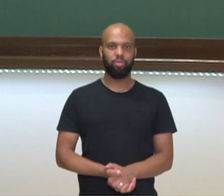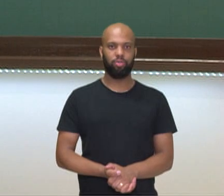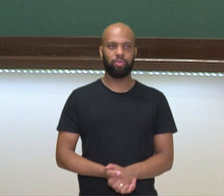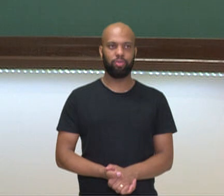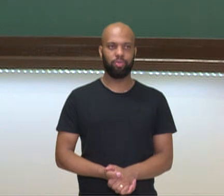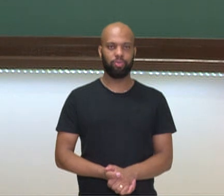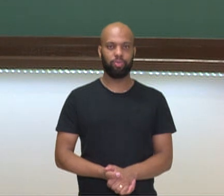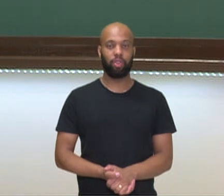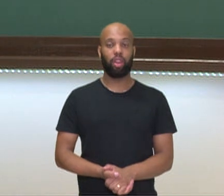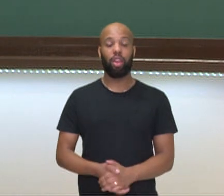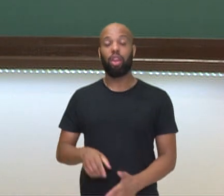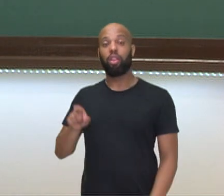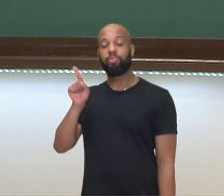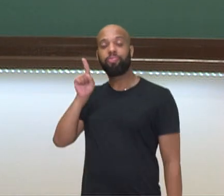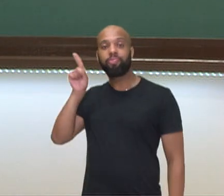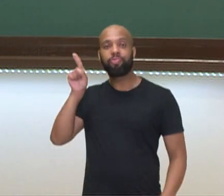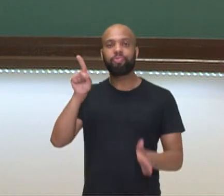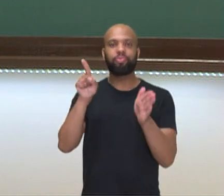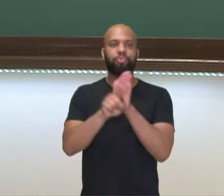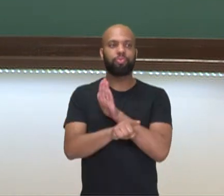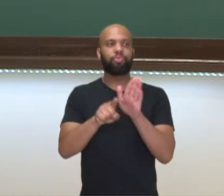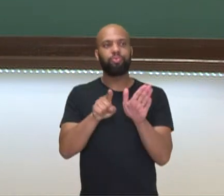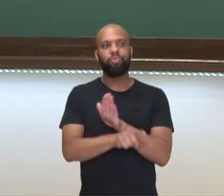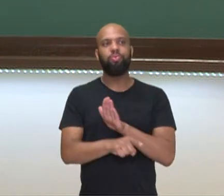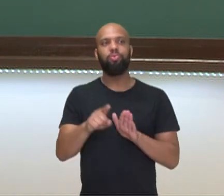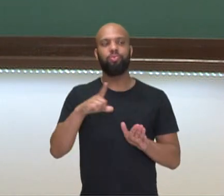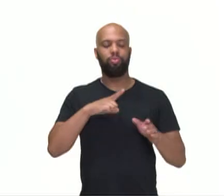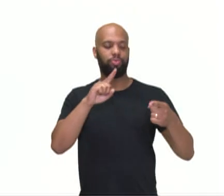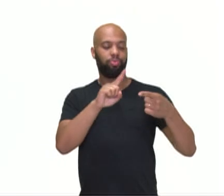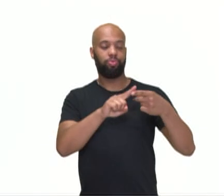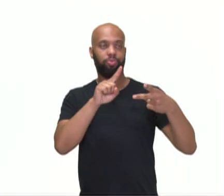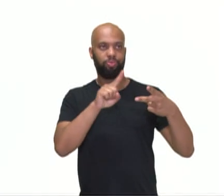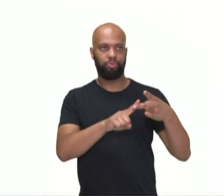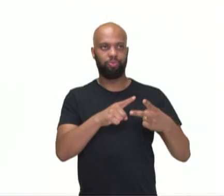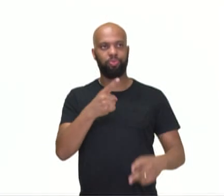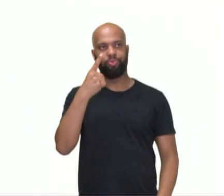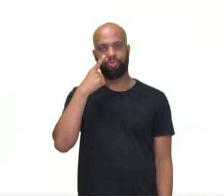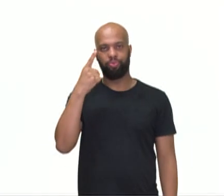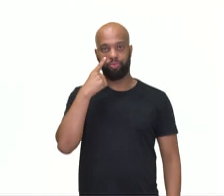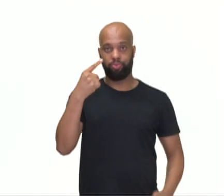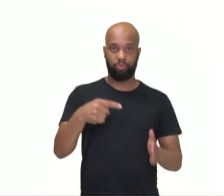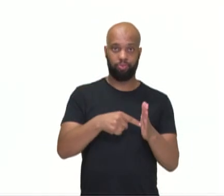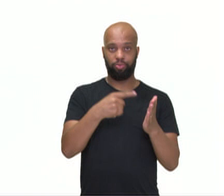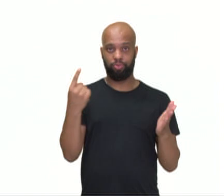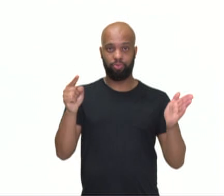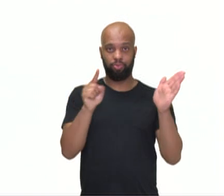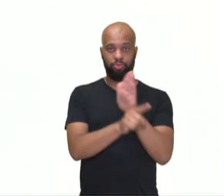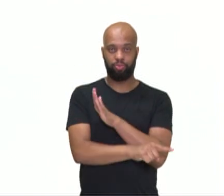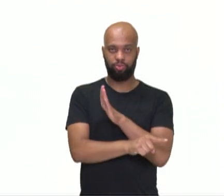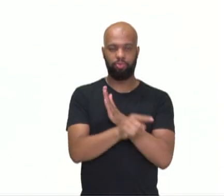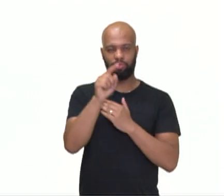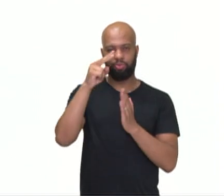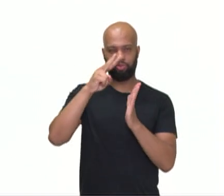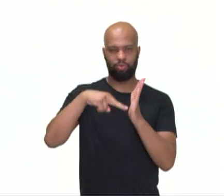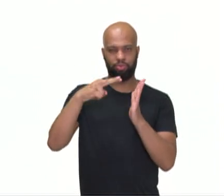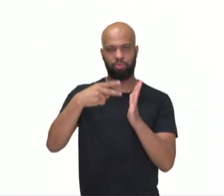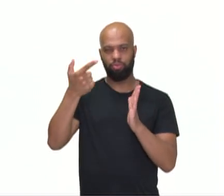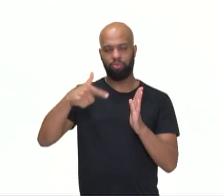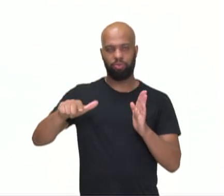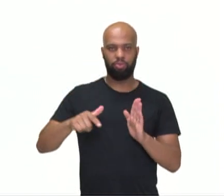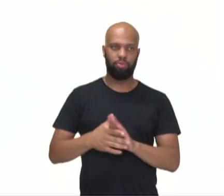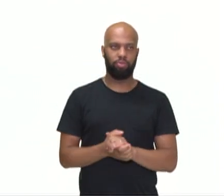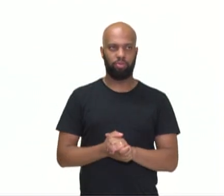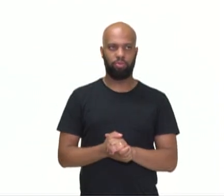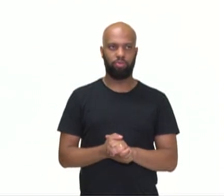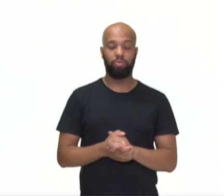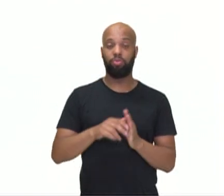No nosso exercício, estudantes, nós temos aqui então as duas perguntas. We are athlete, we go to the gym on weekdays. Então, nós